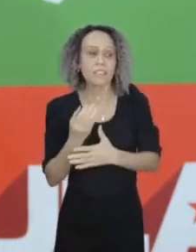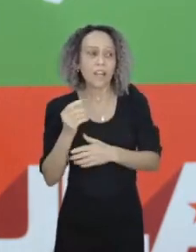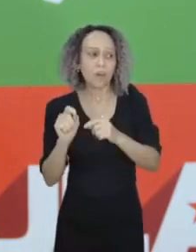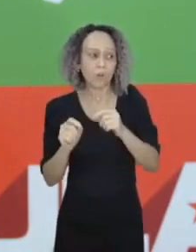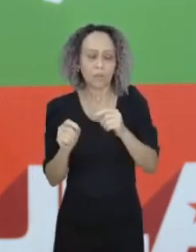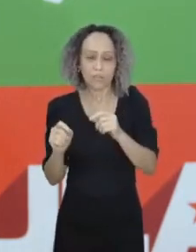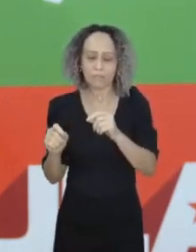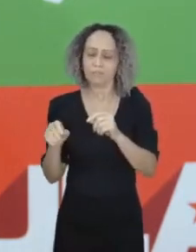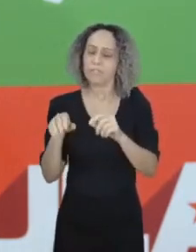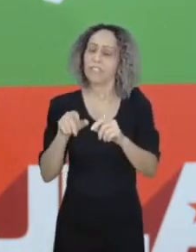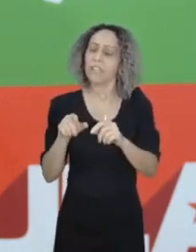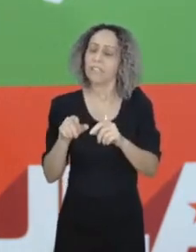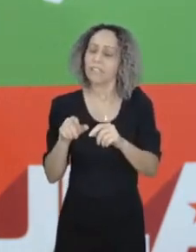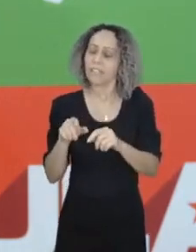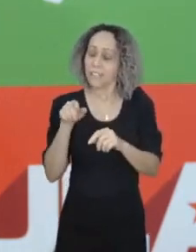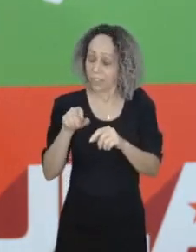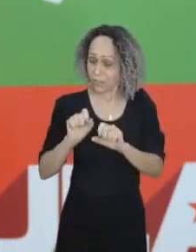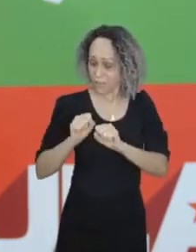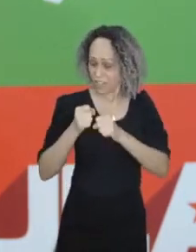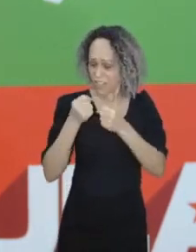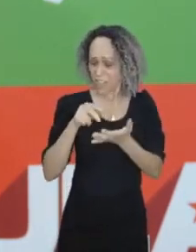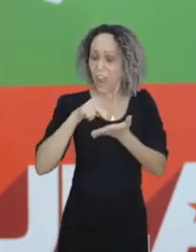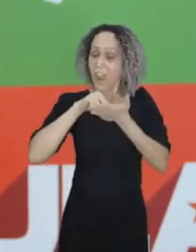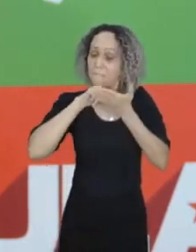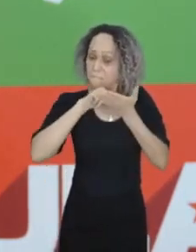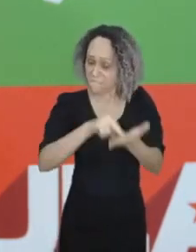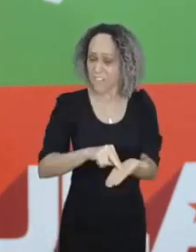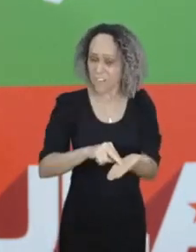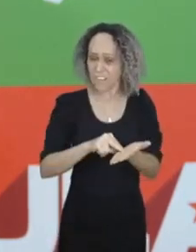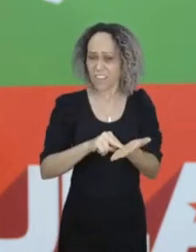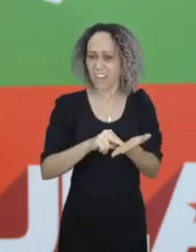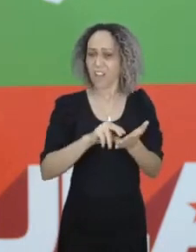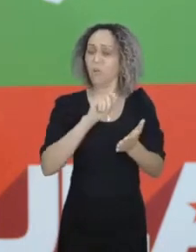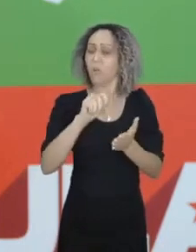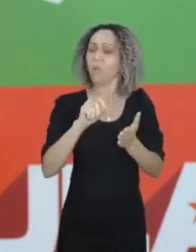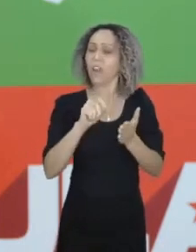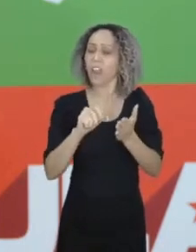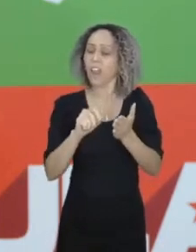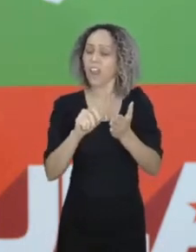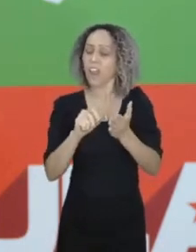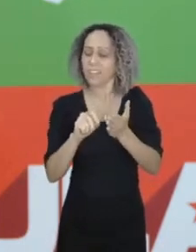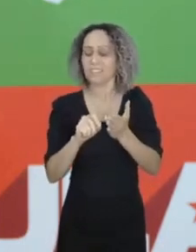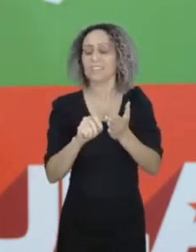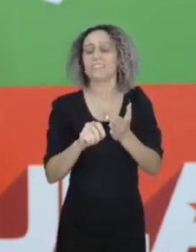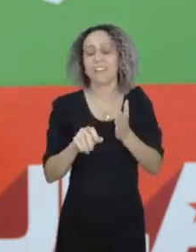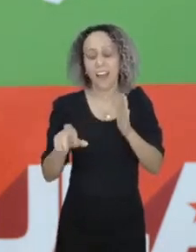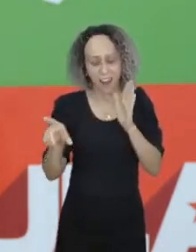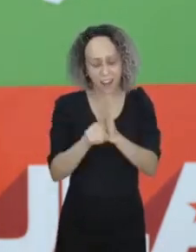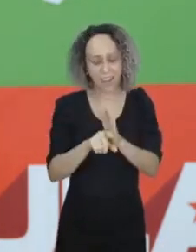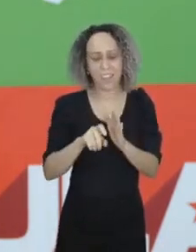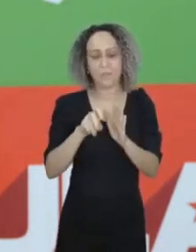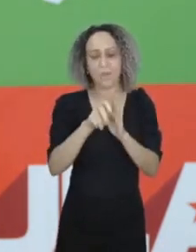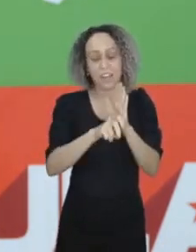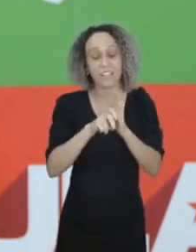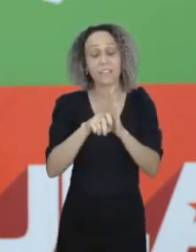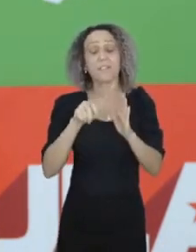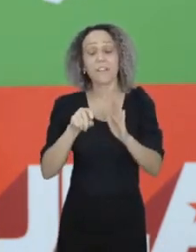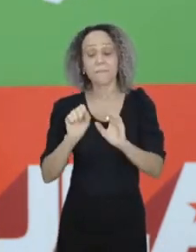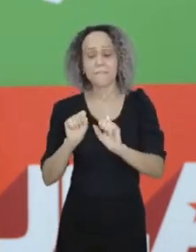prepare porque vamos ser muito mais duro com eles a tecnologia